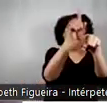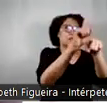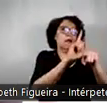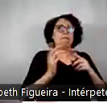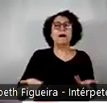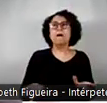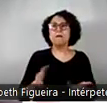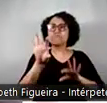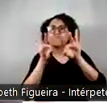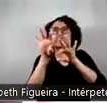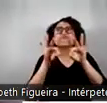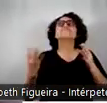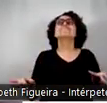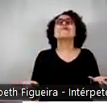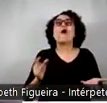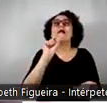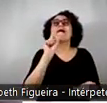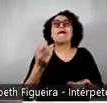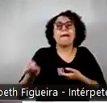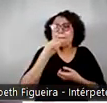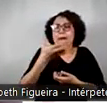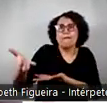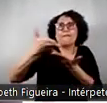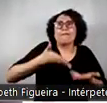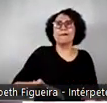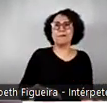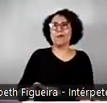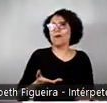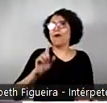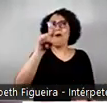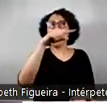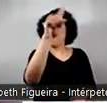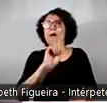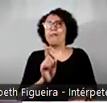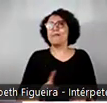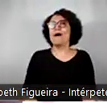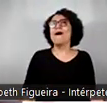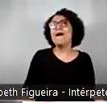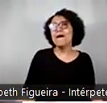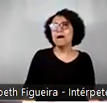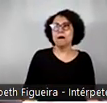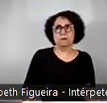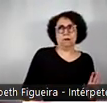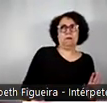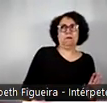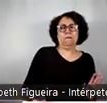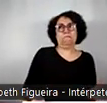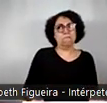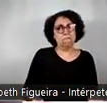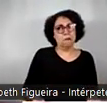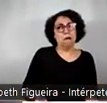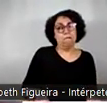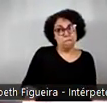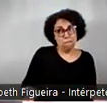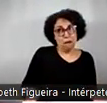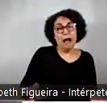tem que saber, ela tem que, para ser tolerada, ela não pode incomodar, contestar e ser um objeto,